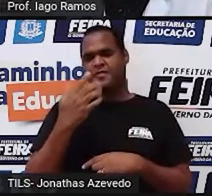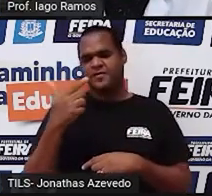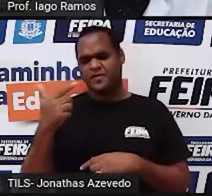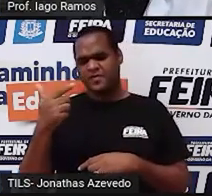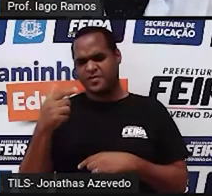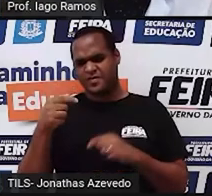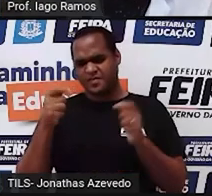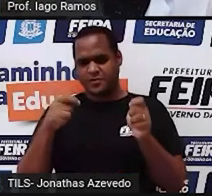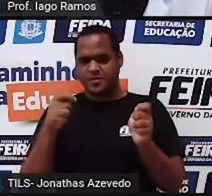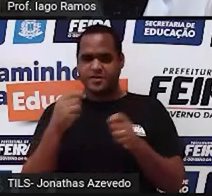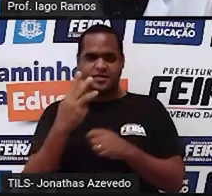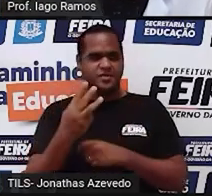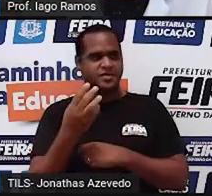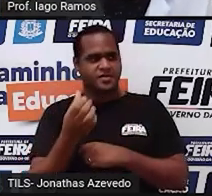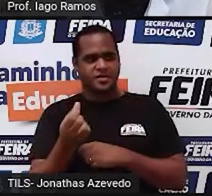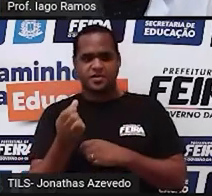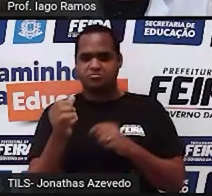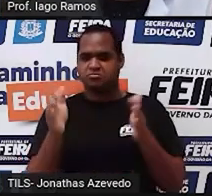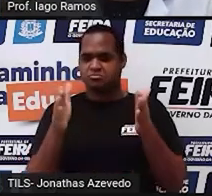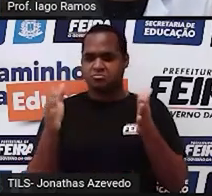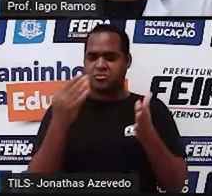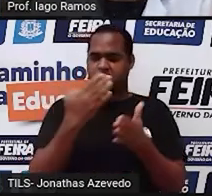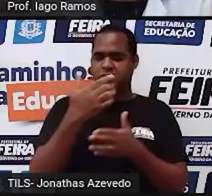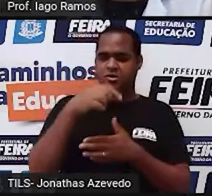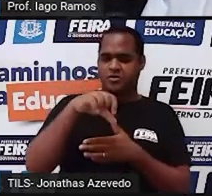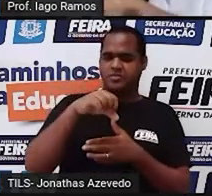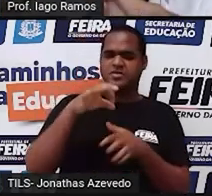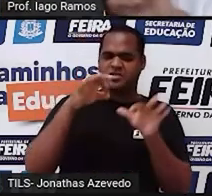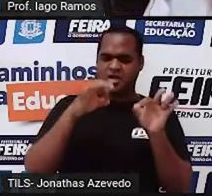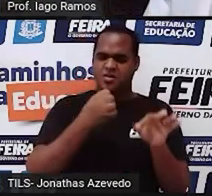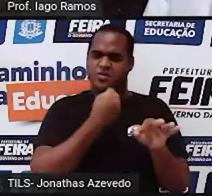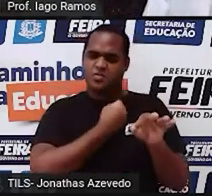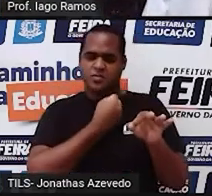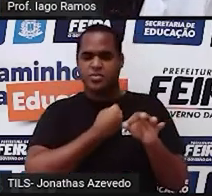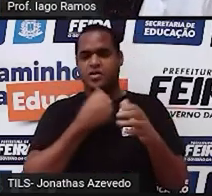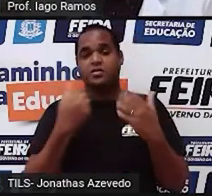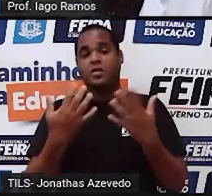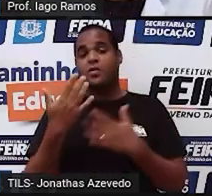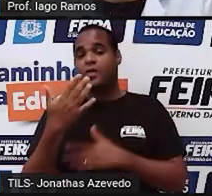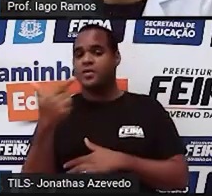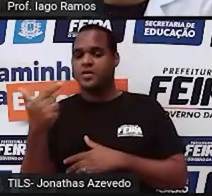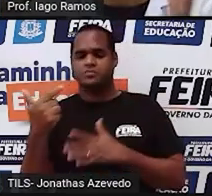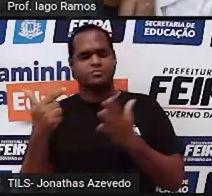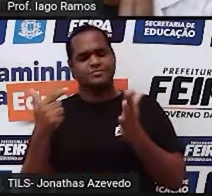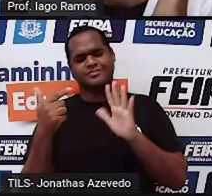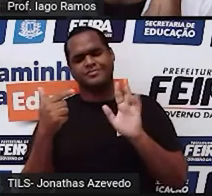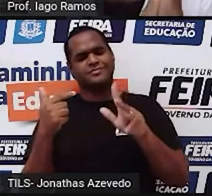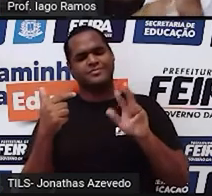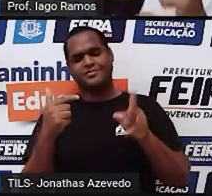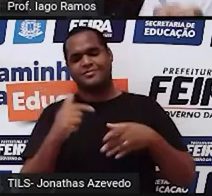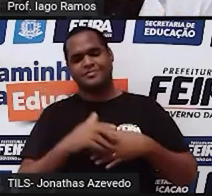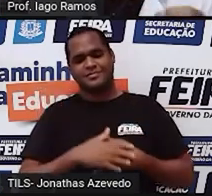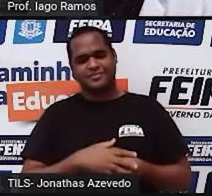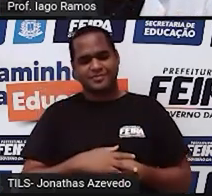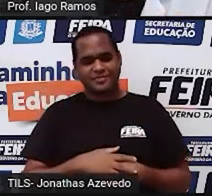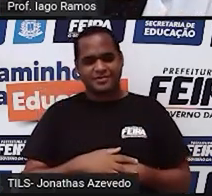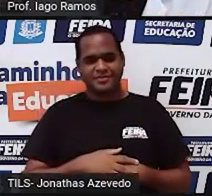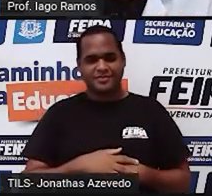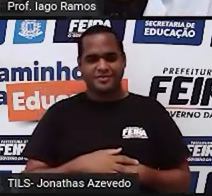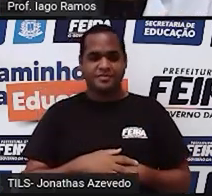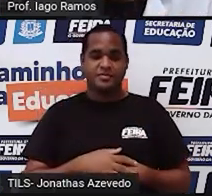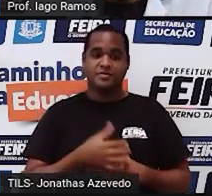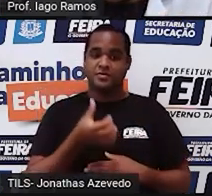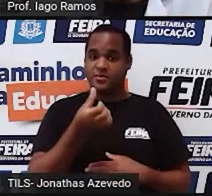vai estar entre 36 e 49 não vai dar um número exato não então não é parece doido em